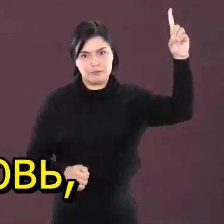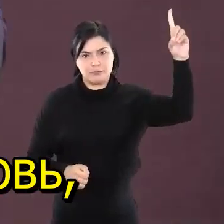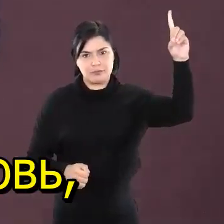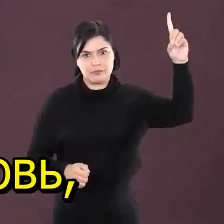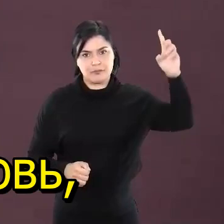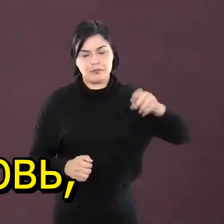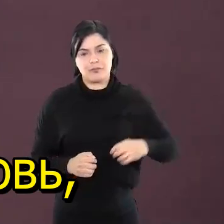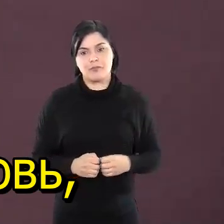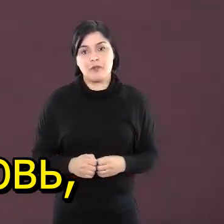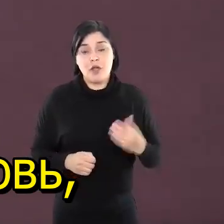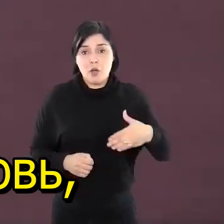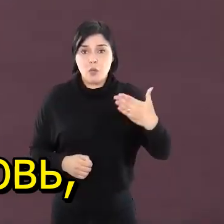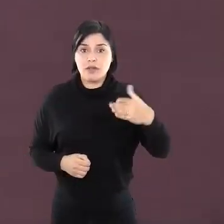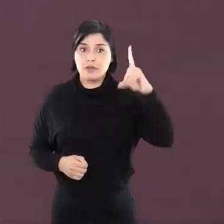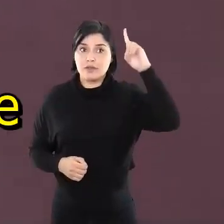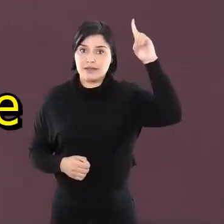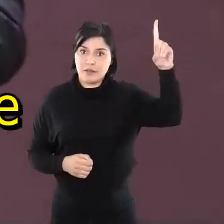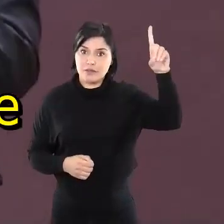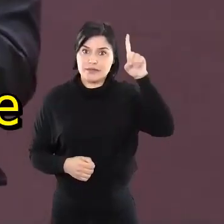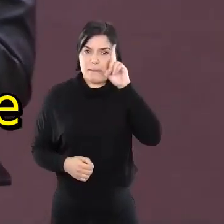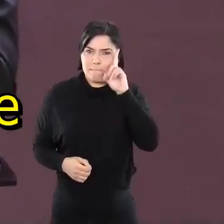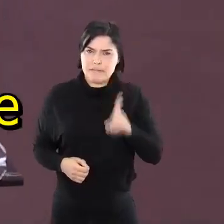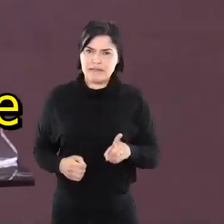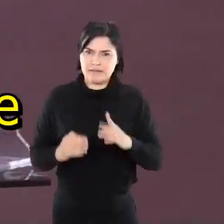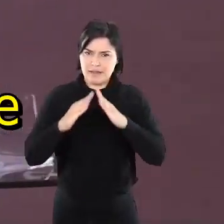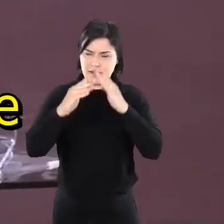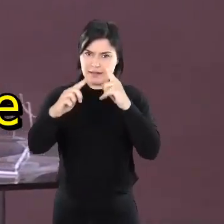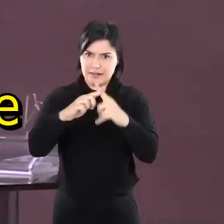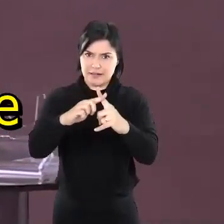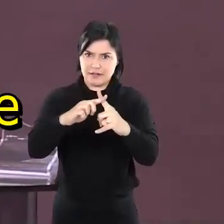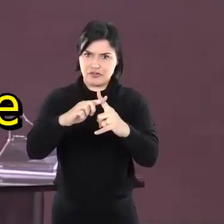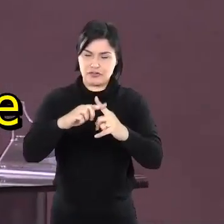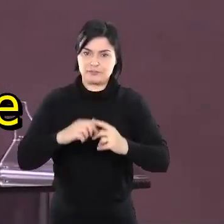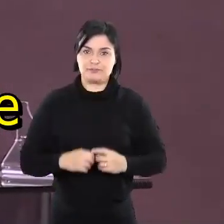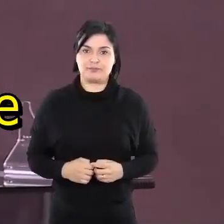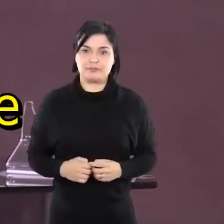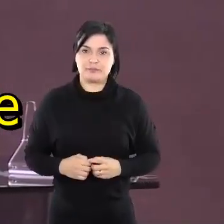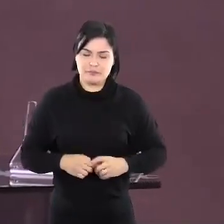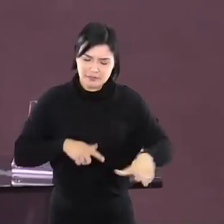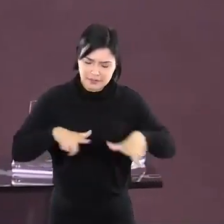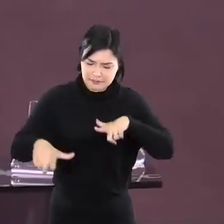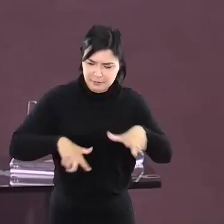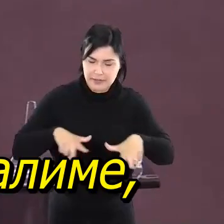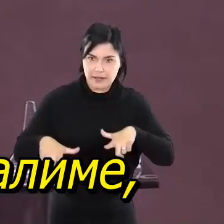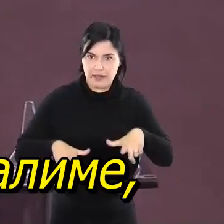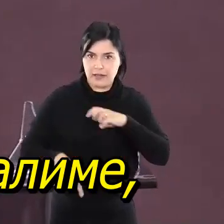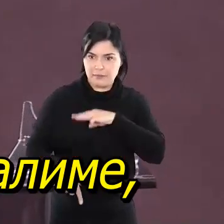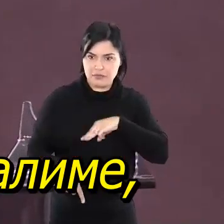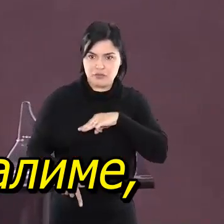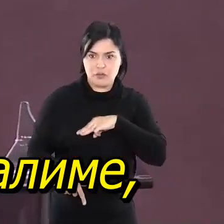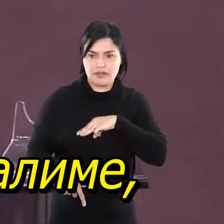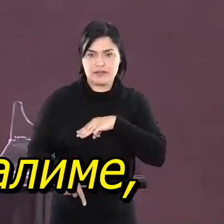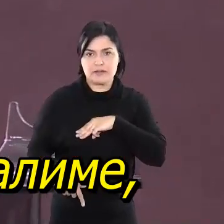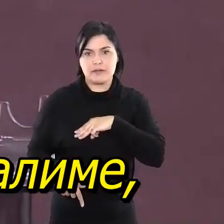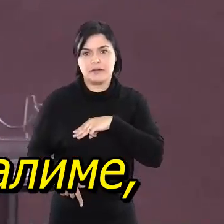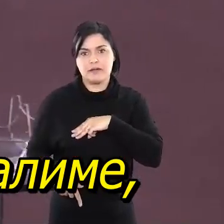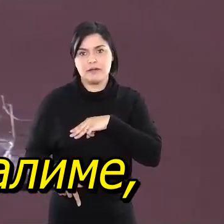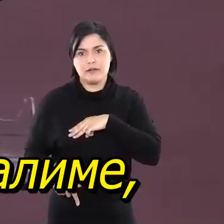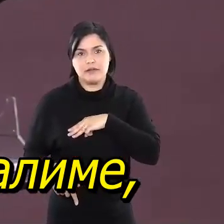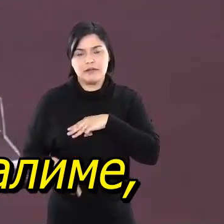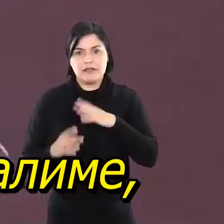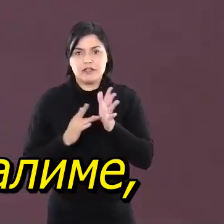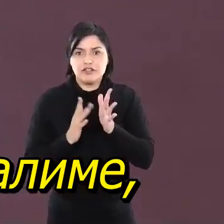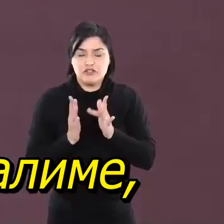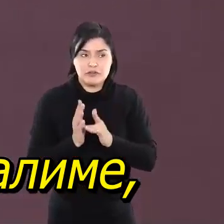Quando Deus envia a sua igreja, ou antes de enviar a sua igreja para a obra missionária, ele diz para os seus discípulos: ficai